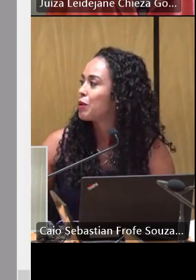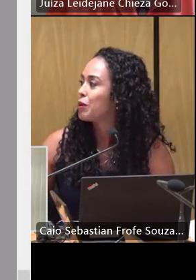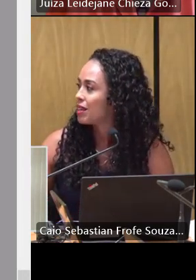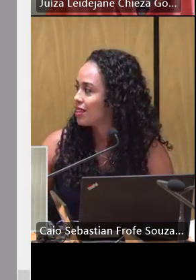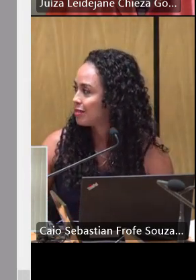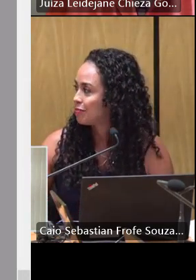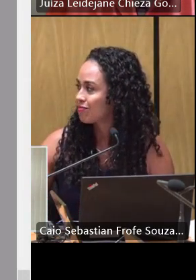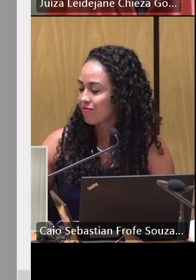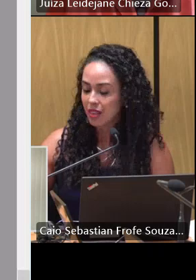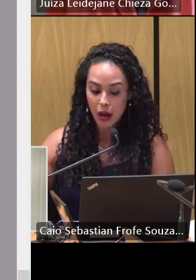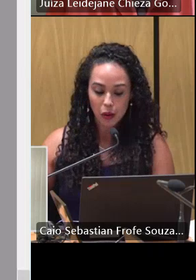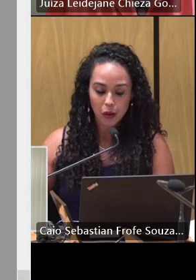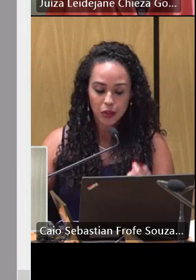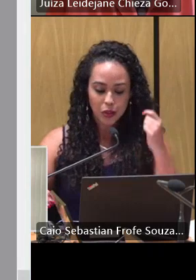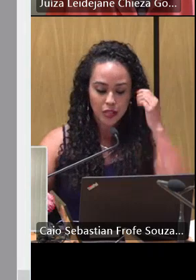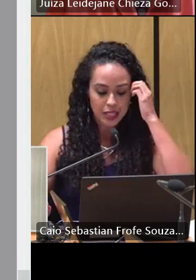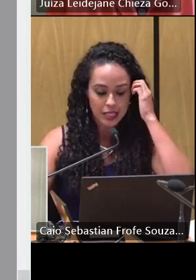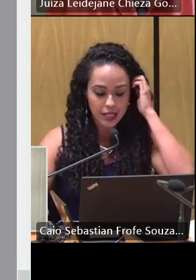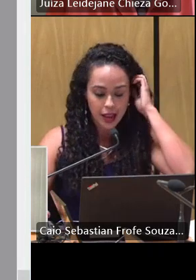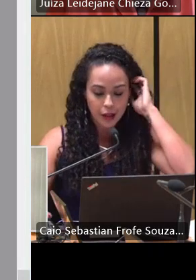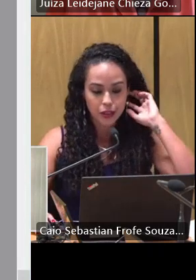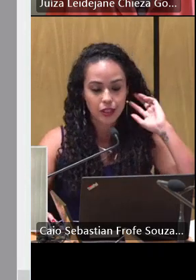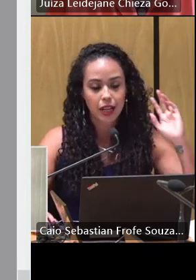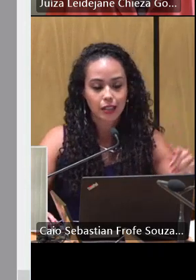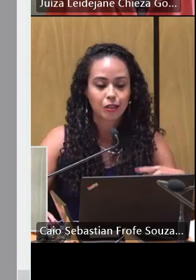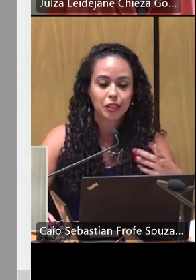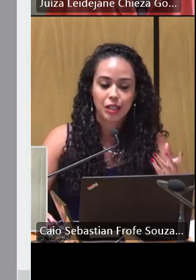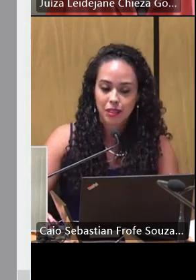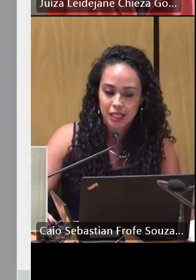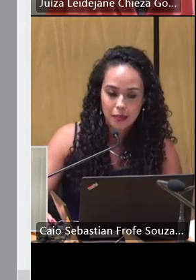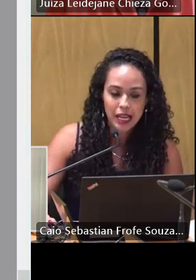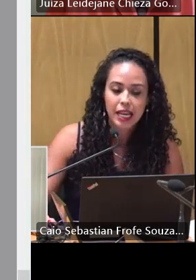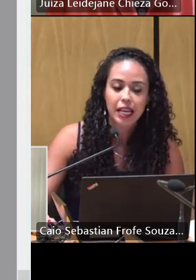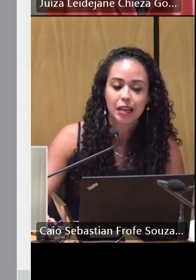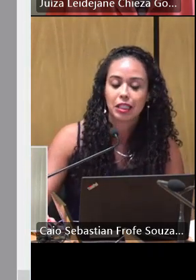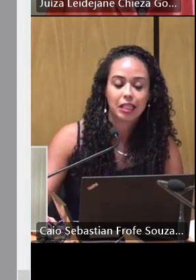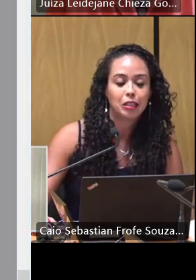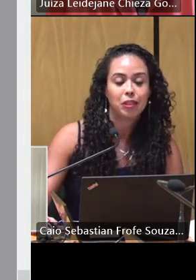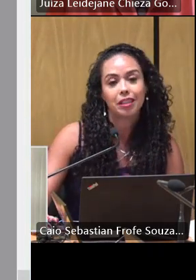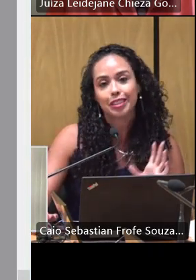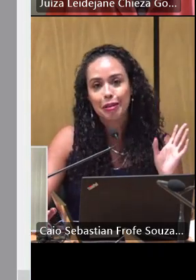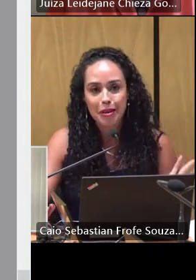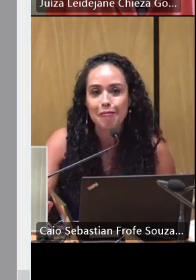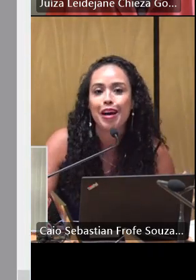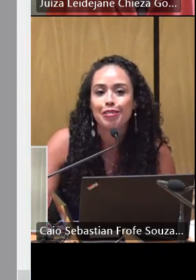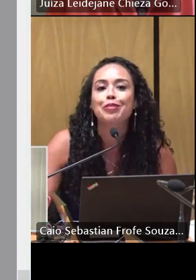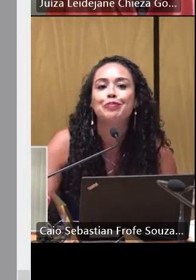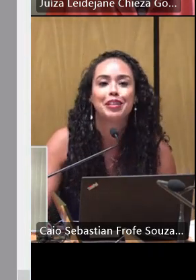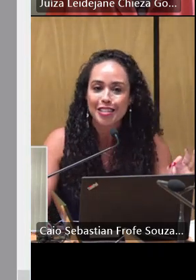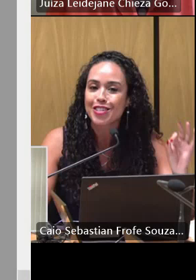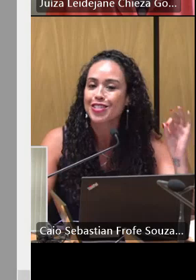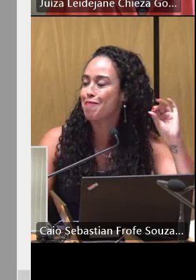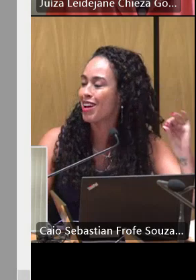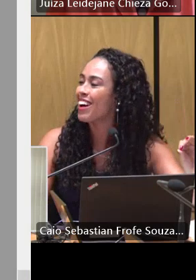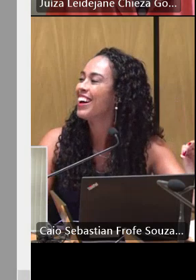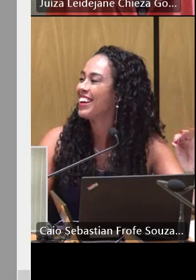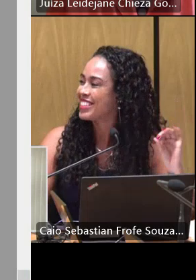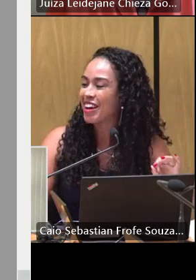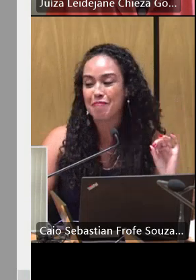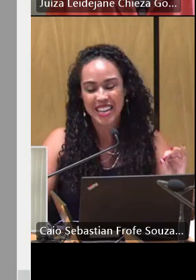foi oprimida né ao longo de todos esses séculos então nós temos aqui Pele Negra Máscaras Brancas prepare uns prints né